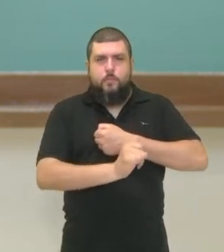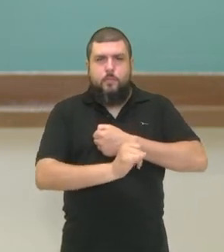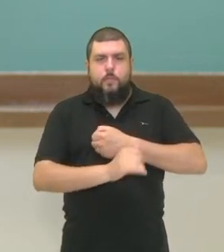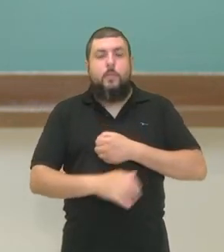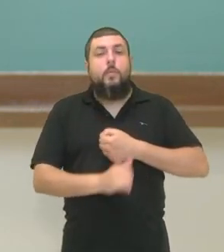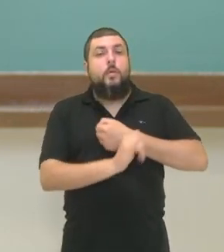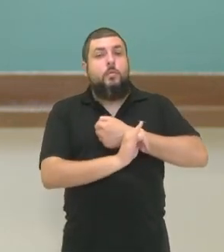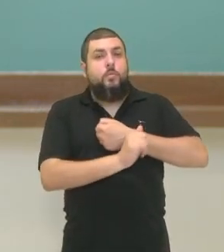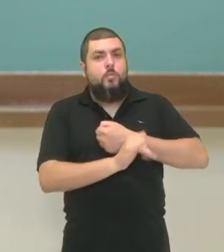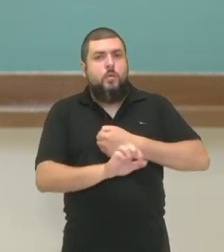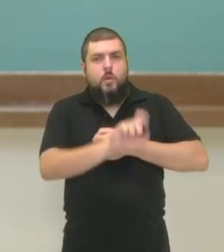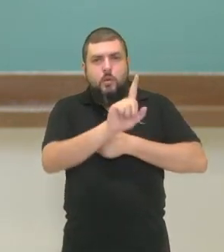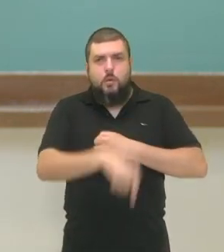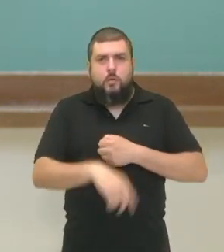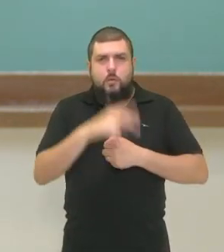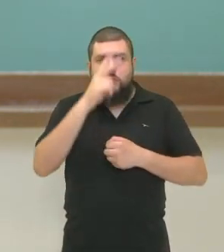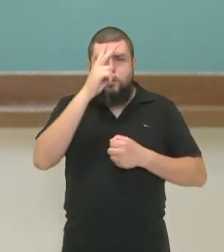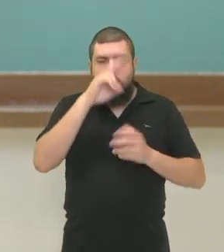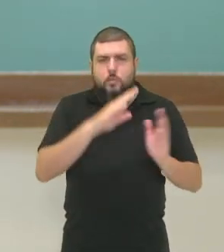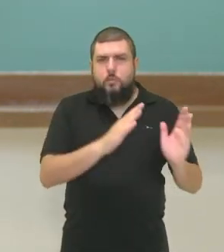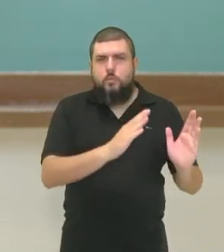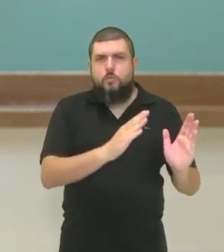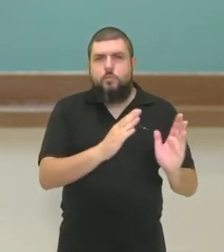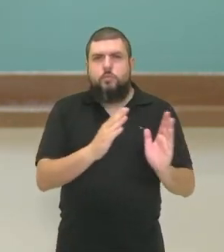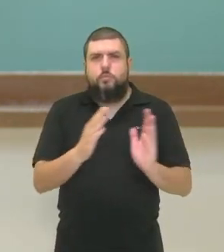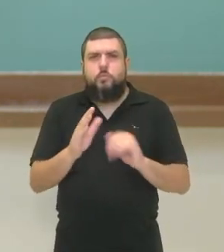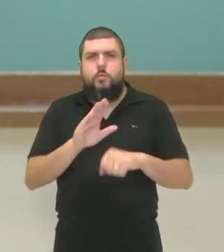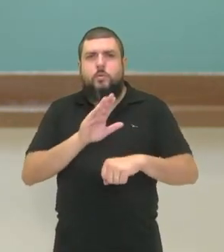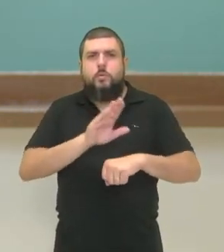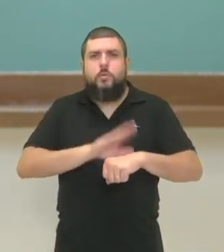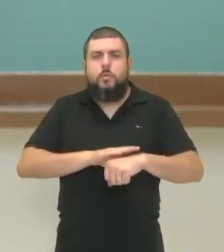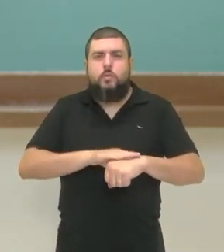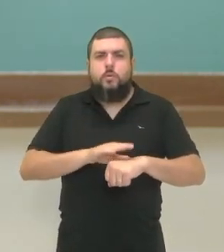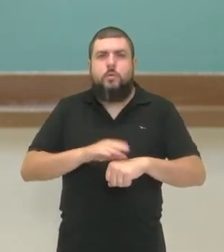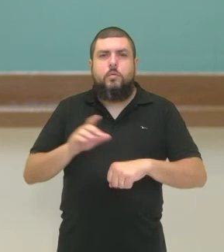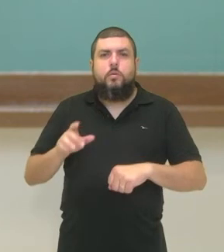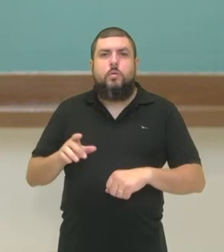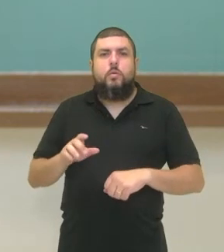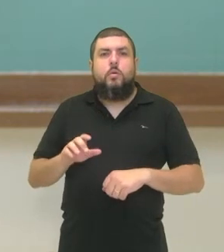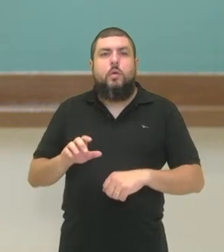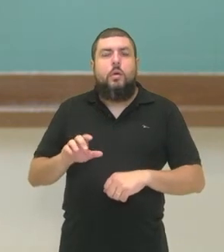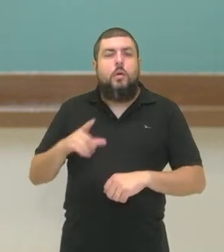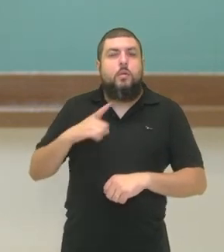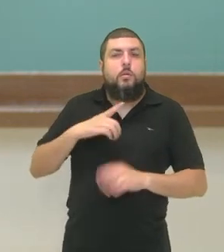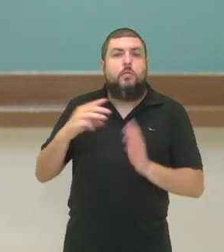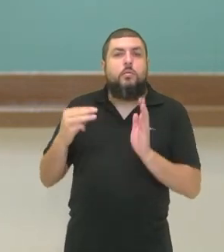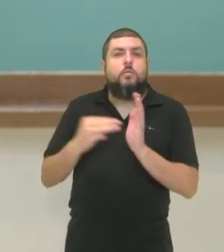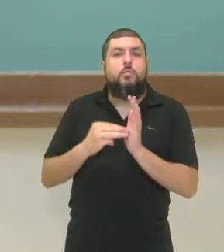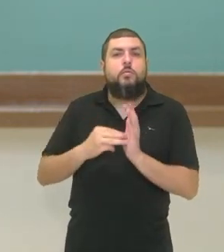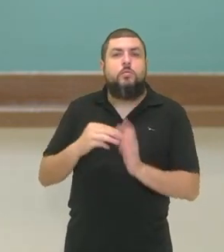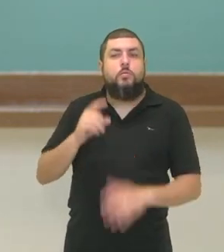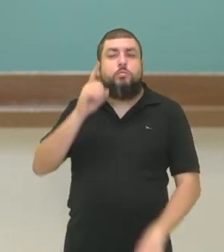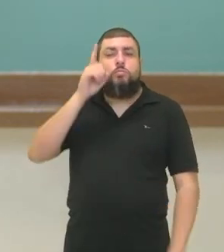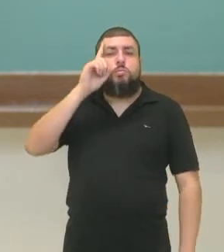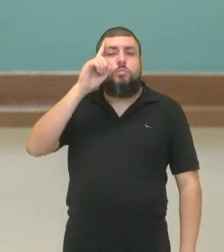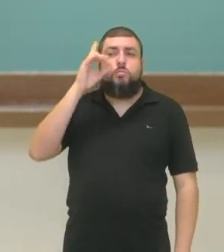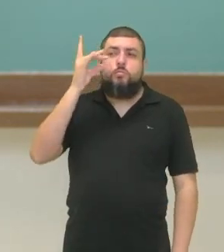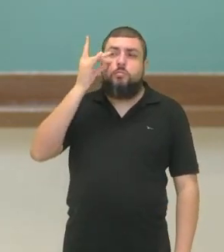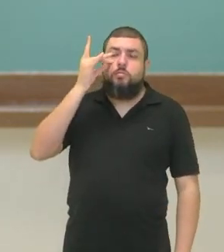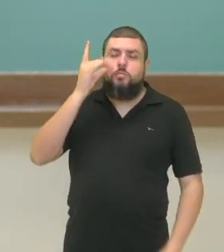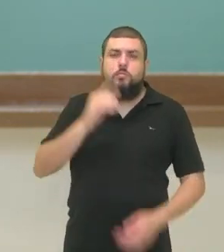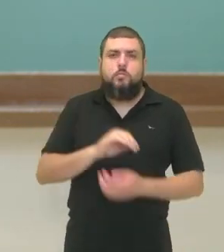mostram fatos numa sequência temporal diário, né? Tem uma motivação diária. Então, ele nasceu em